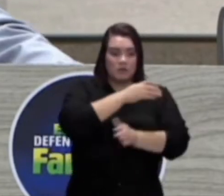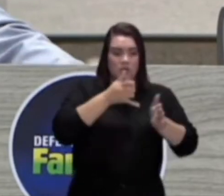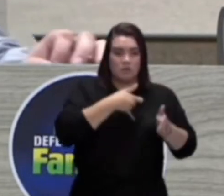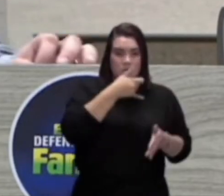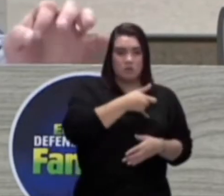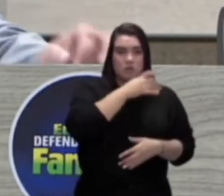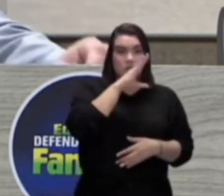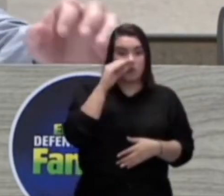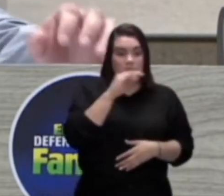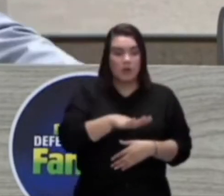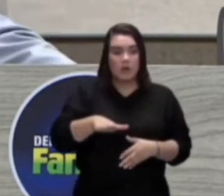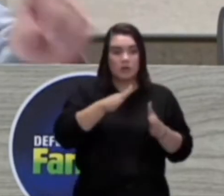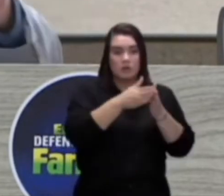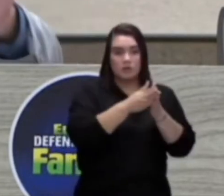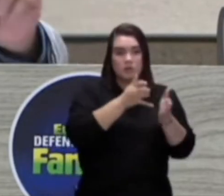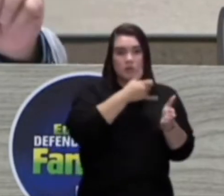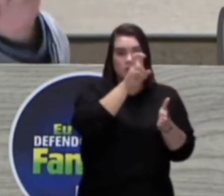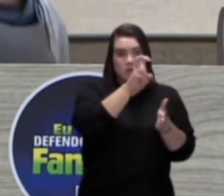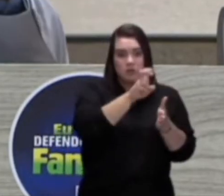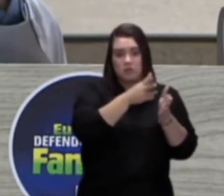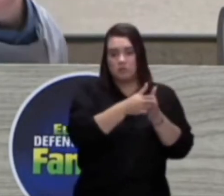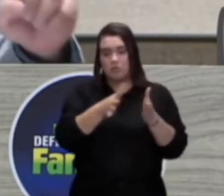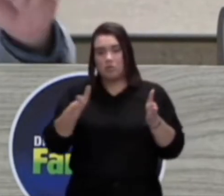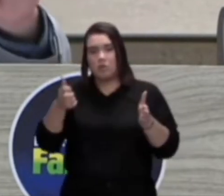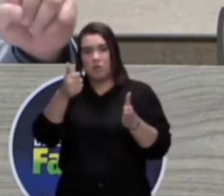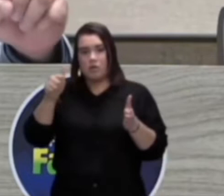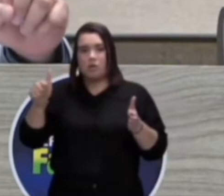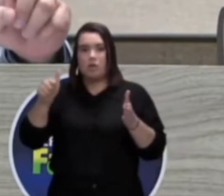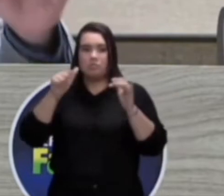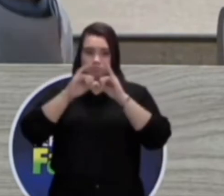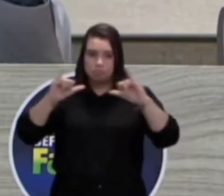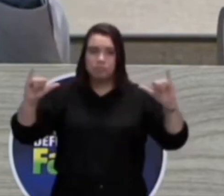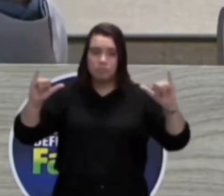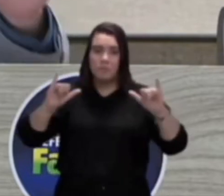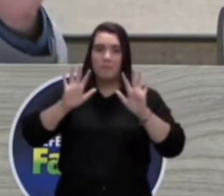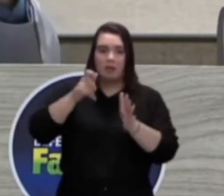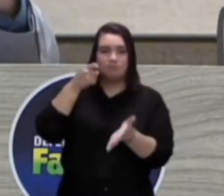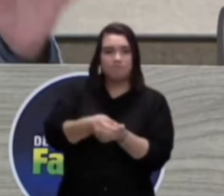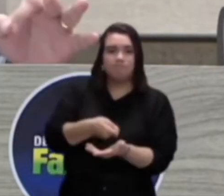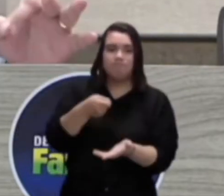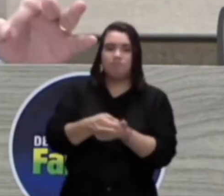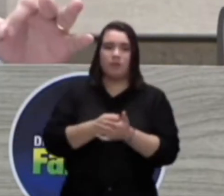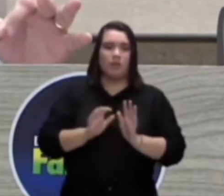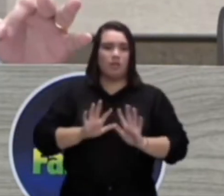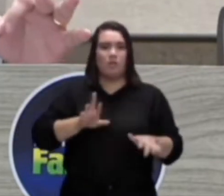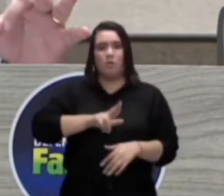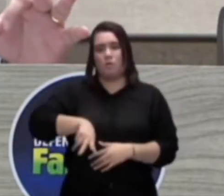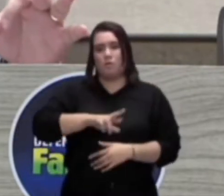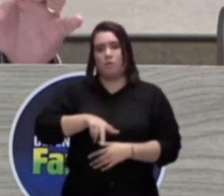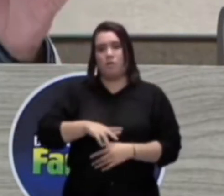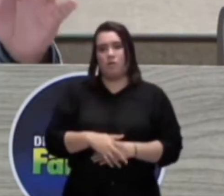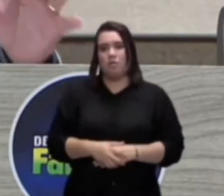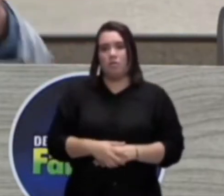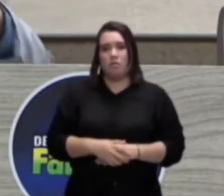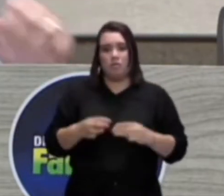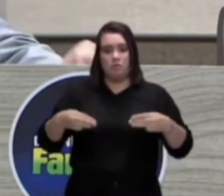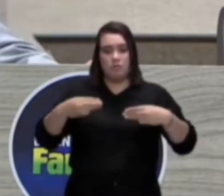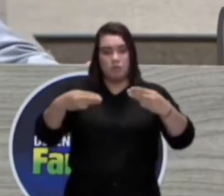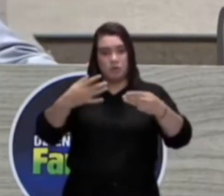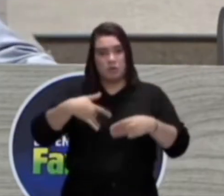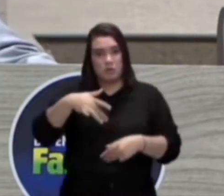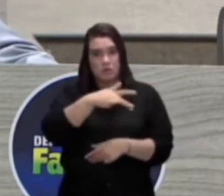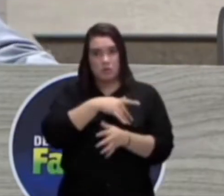idade é recomendado de forma não obrigatória. Ministério da Saúde do Poder